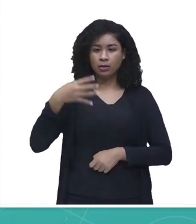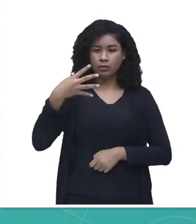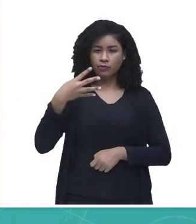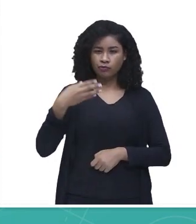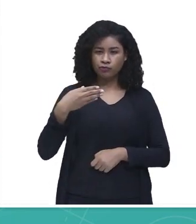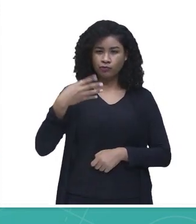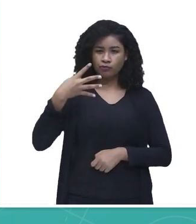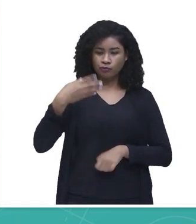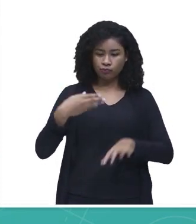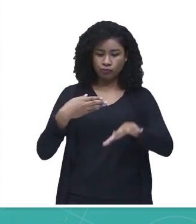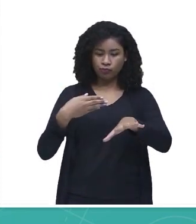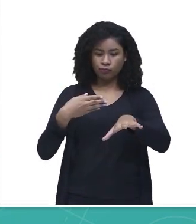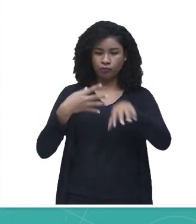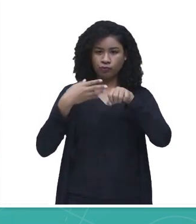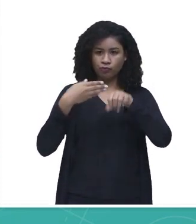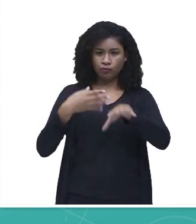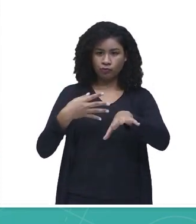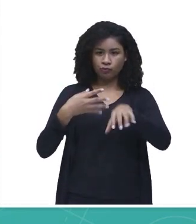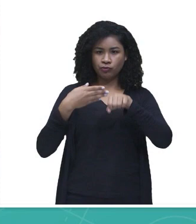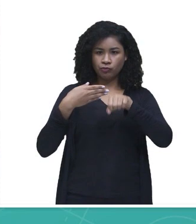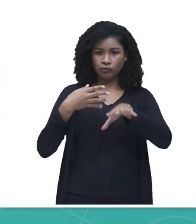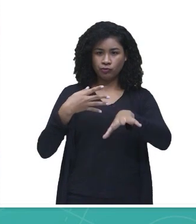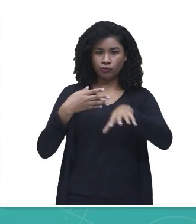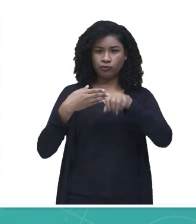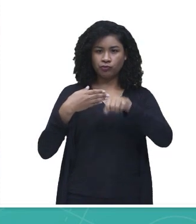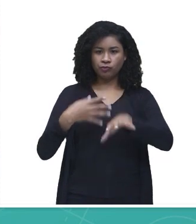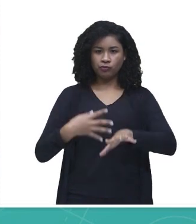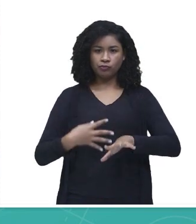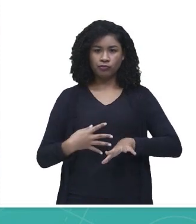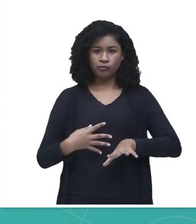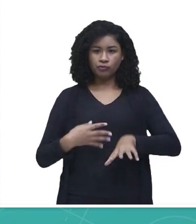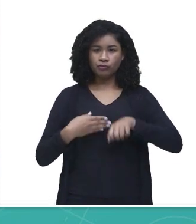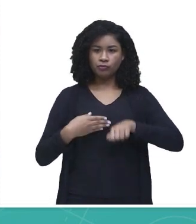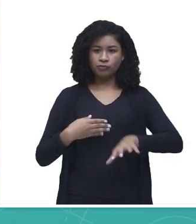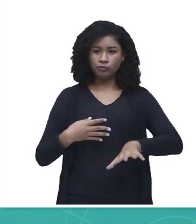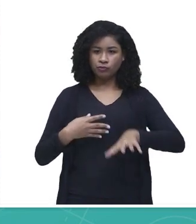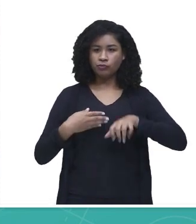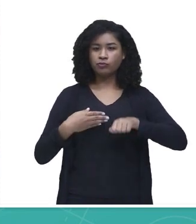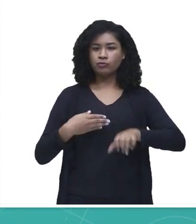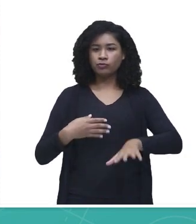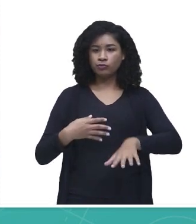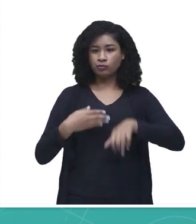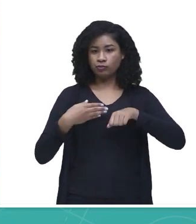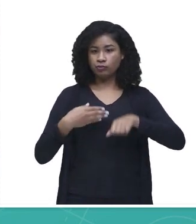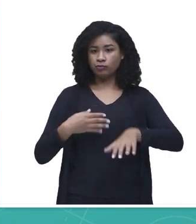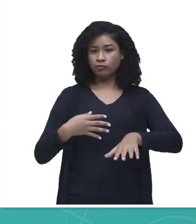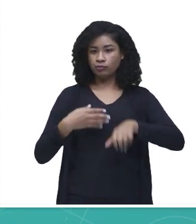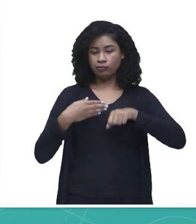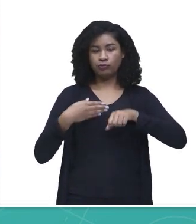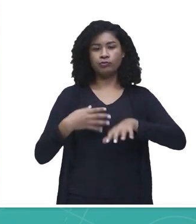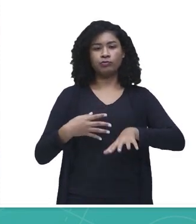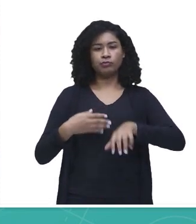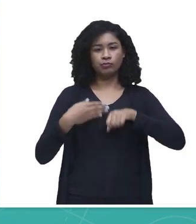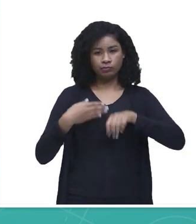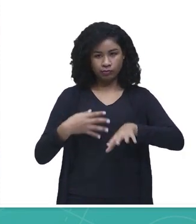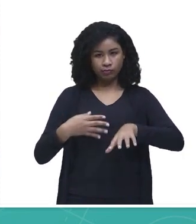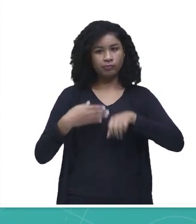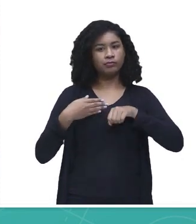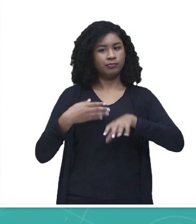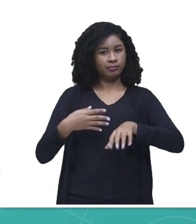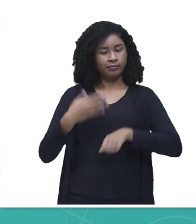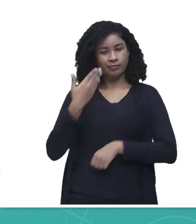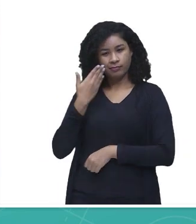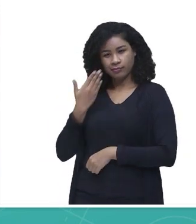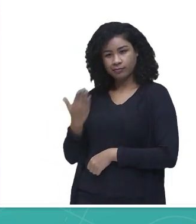que ficam logo abaixo ali do opérculo, né? Que é aquela parte óssea do peixe, logo ali atrás da cabeça dele, que a